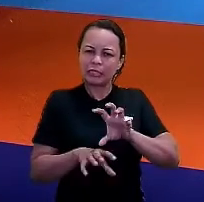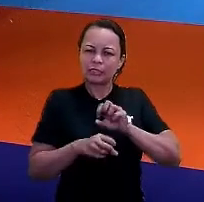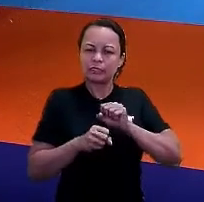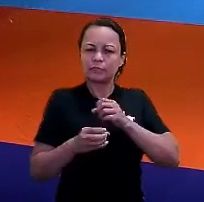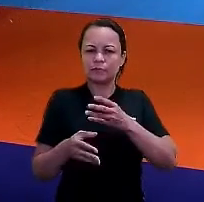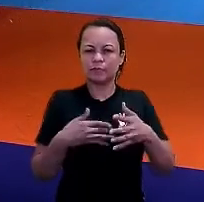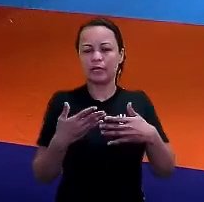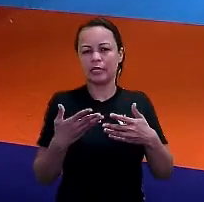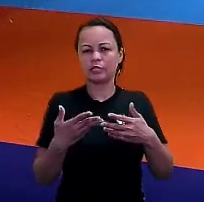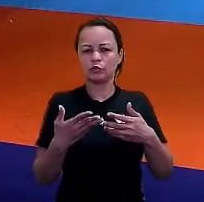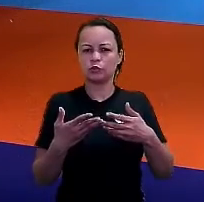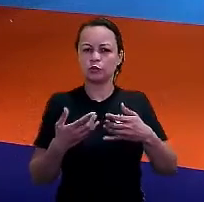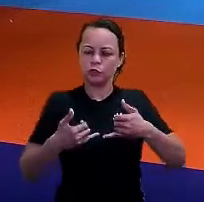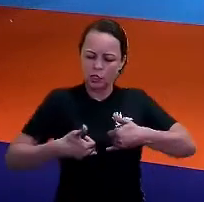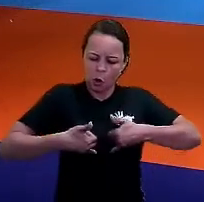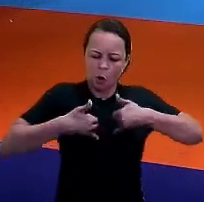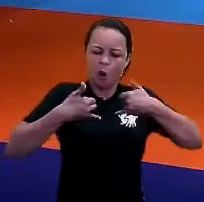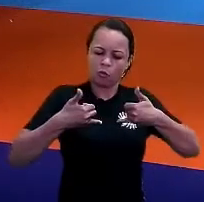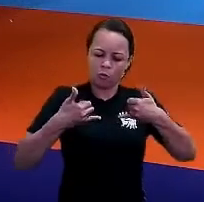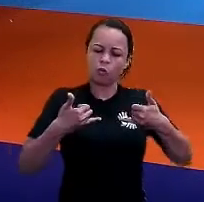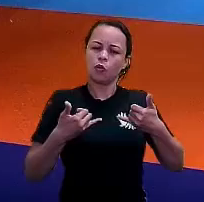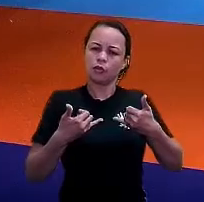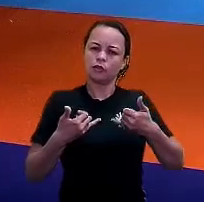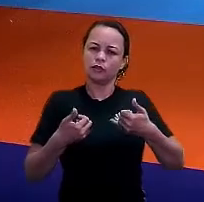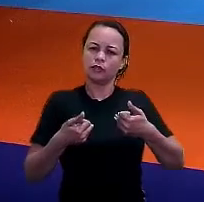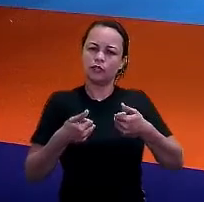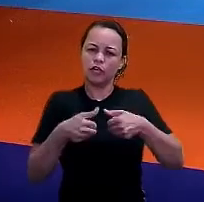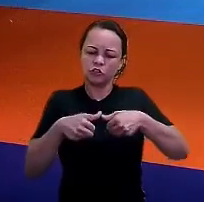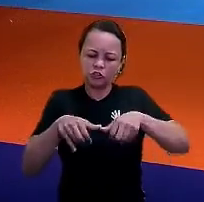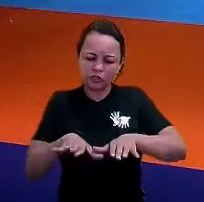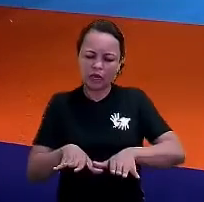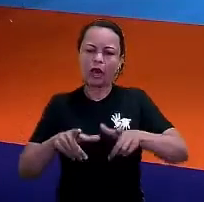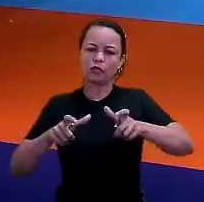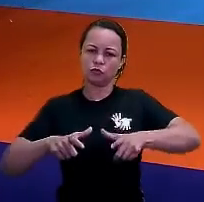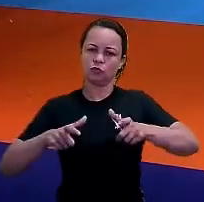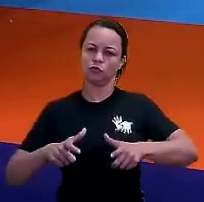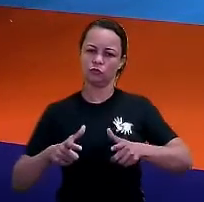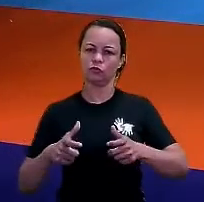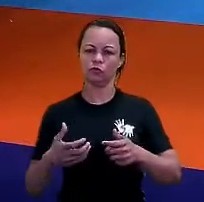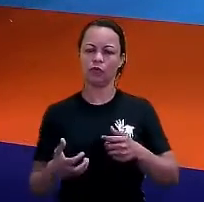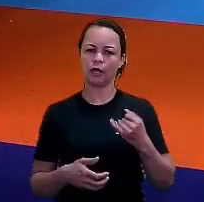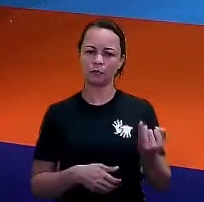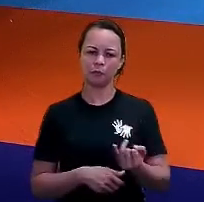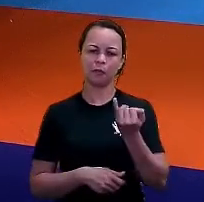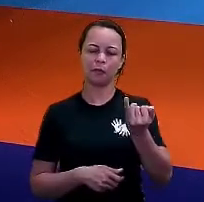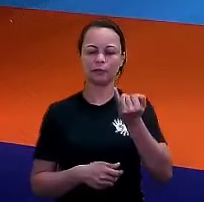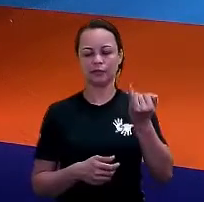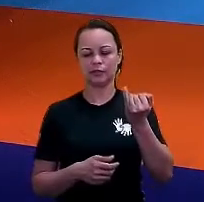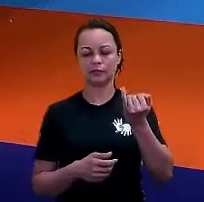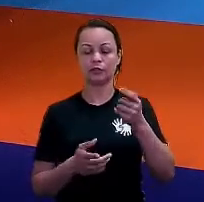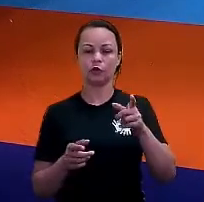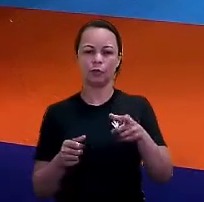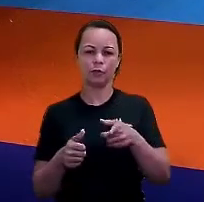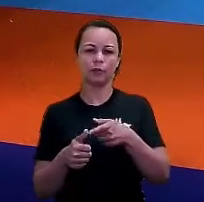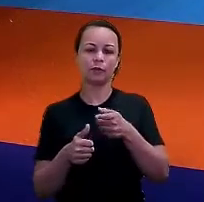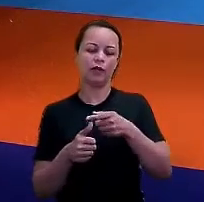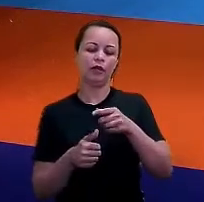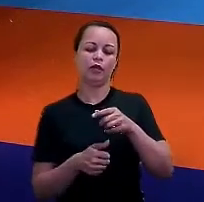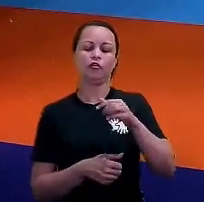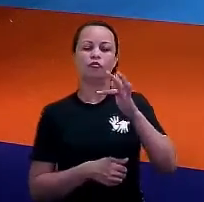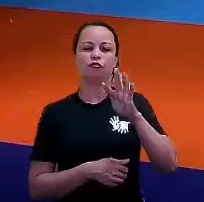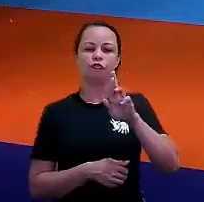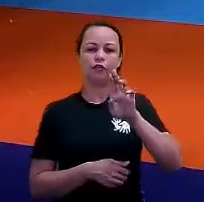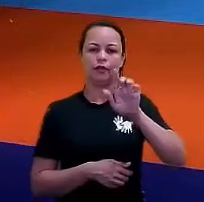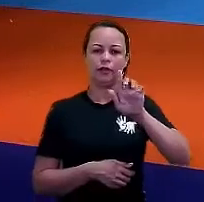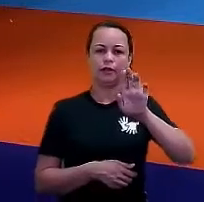ou de estar num lugar. Então, primeiro é passada a categoria de freguesia, em